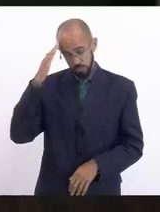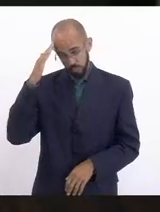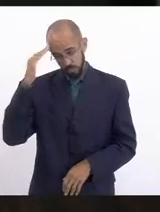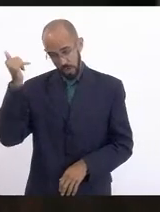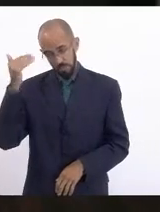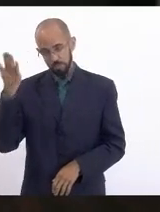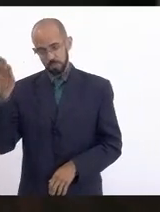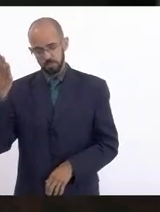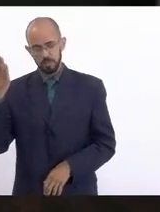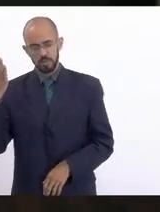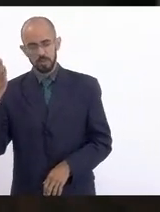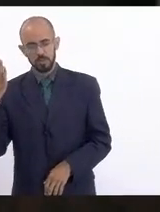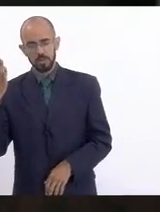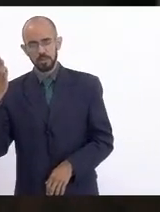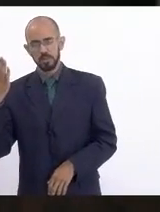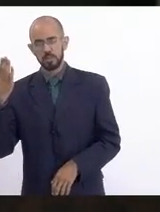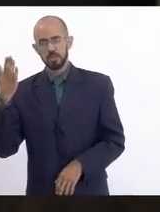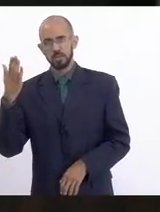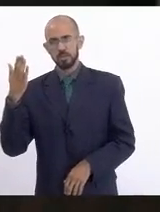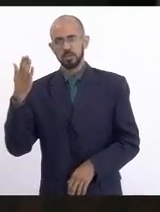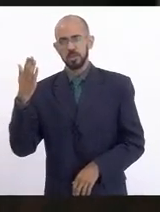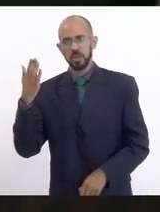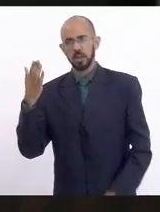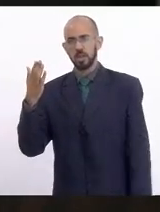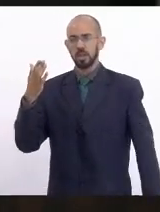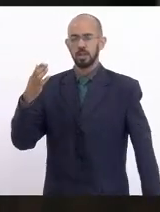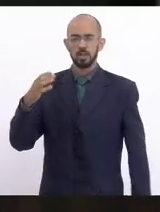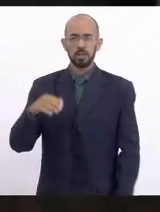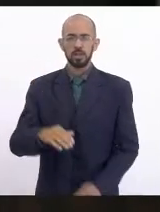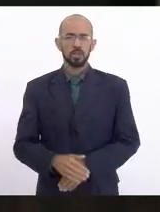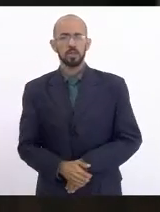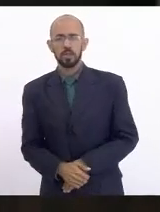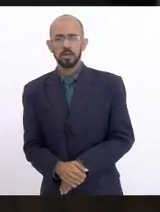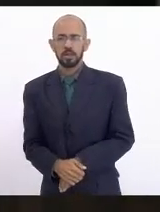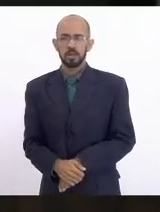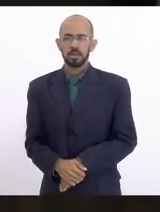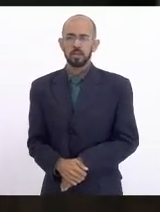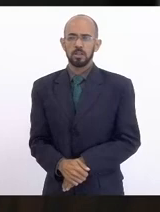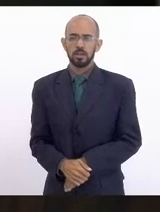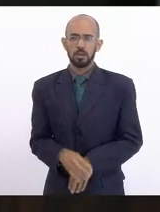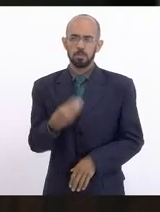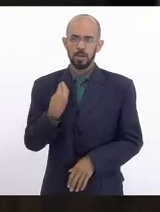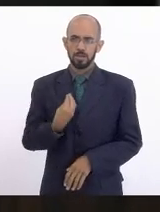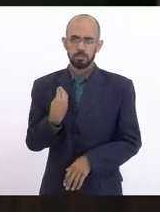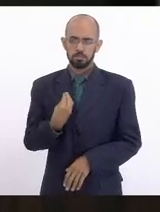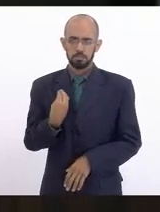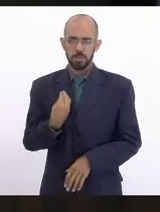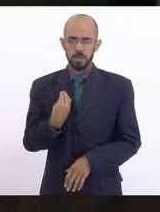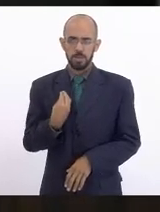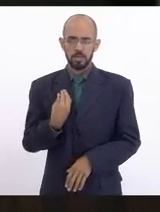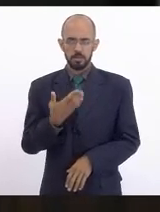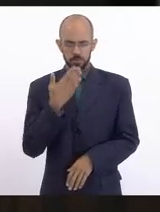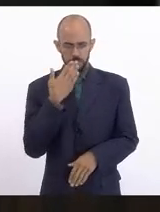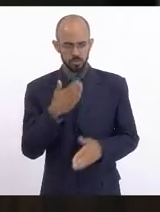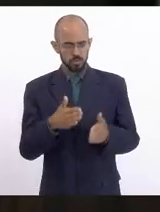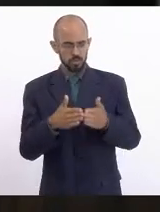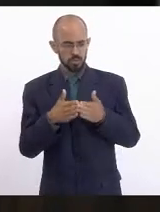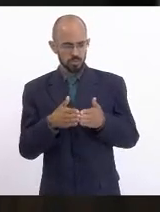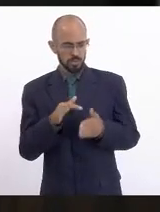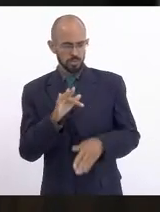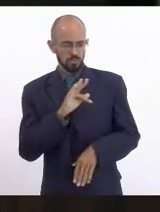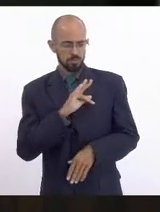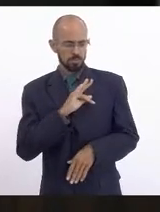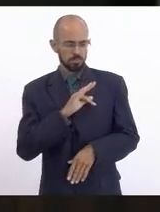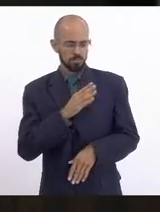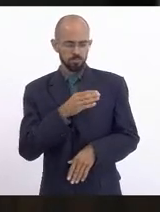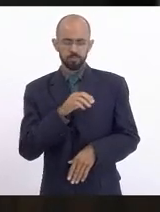quem sou eu para fazer contraponto com você silêncio eu participei quero pedir licença aqui a deputada Marta Deputado danos morais